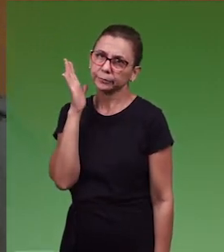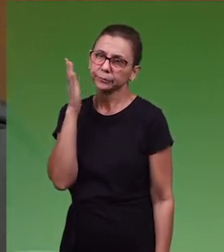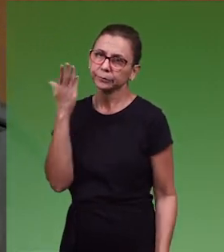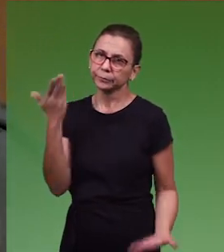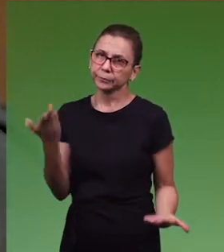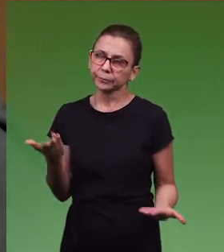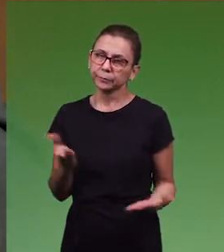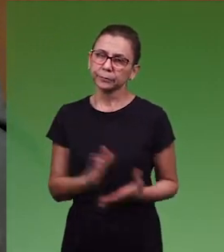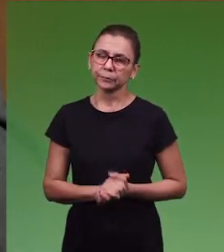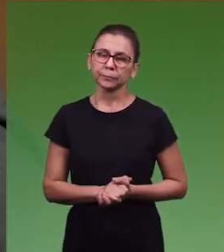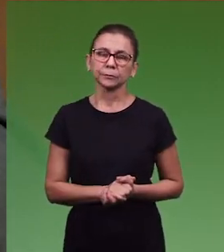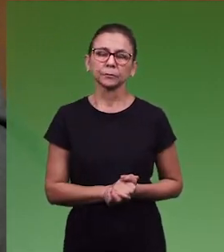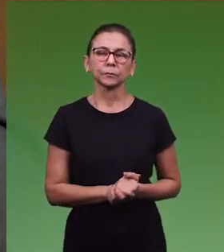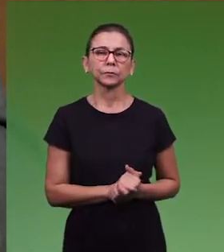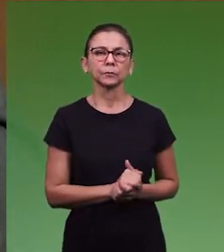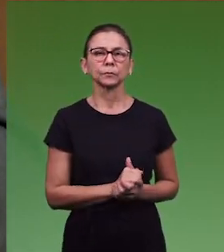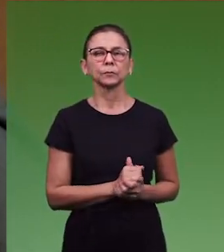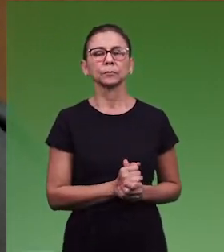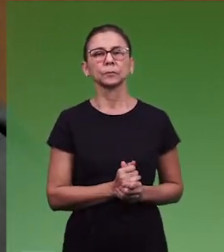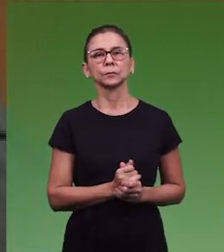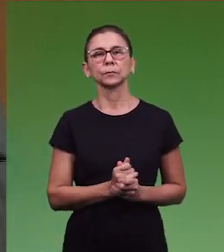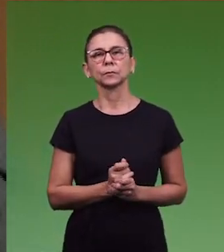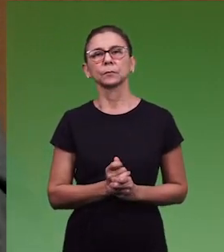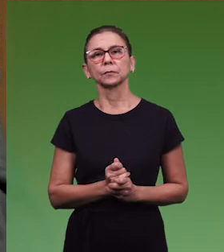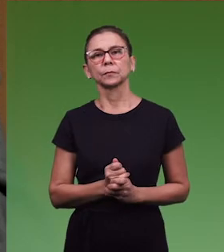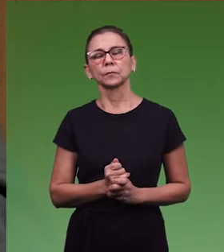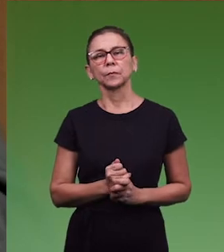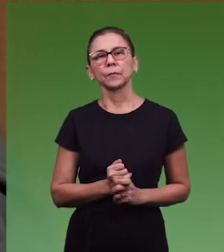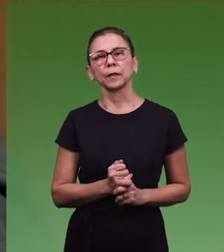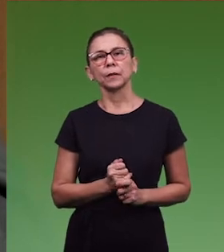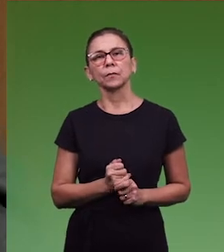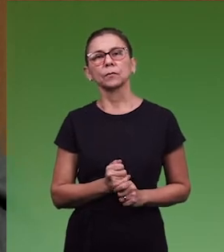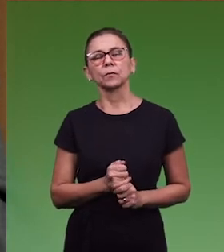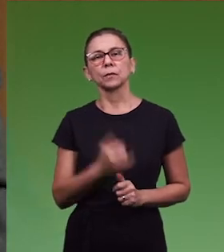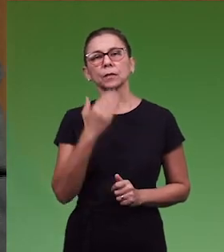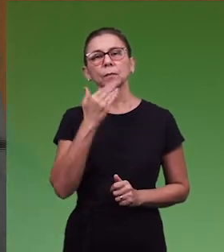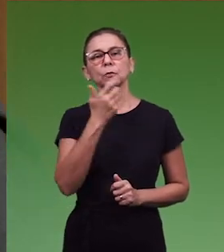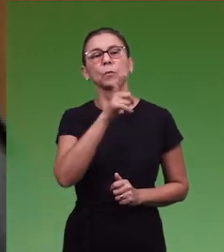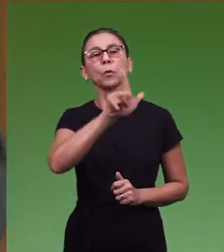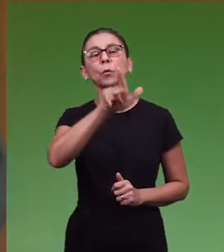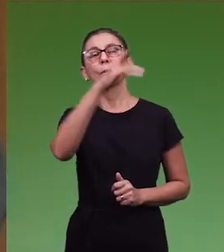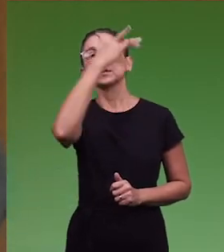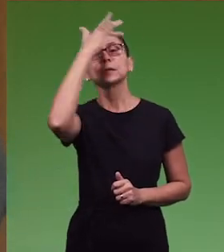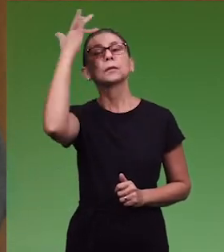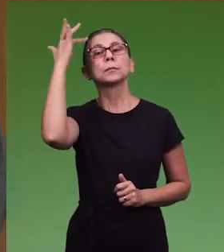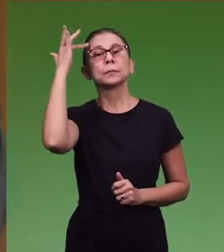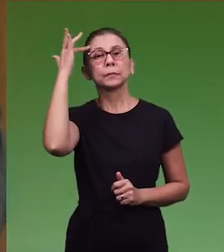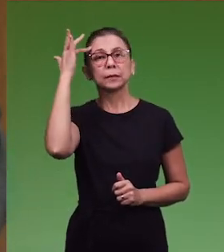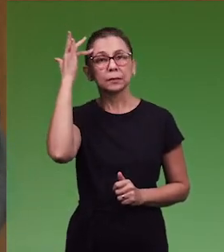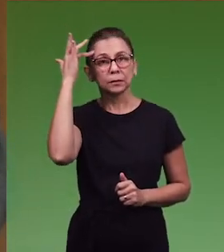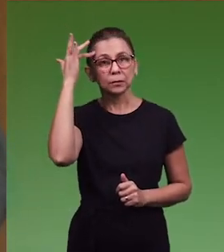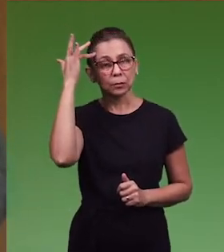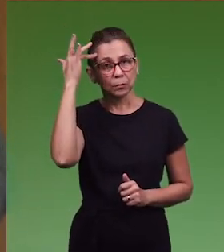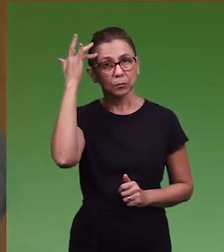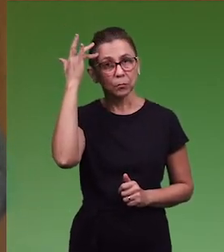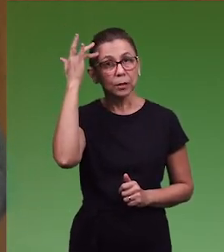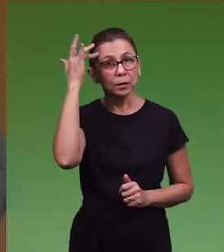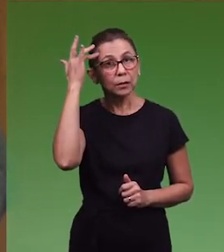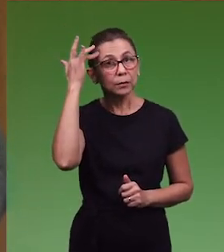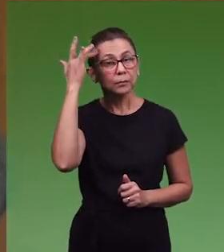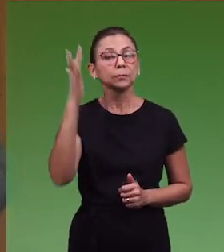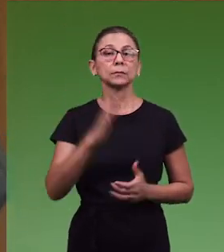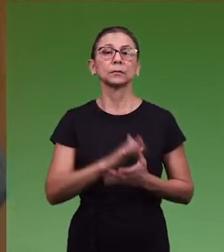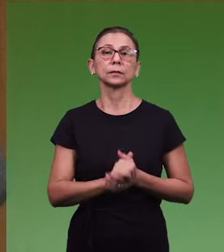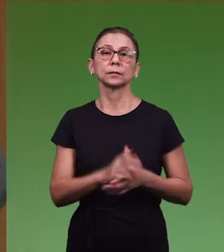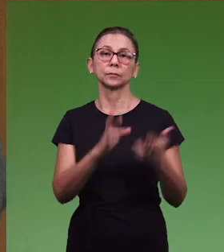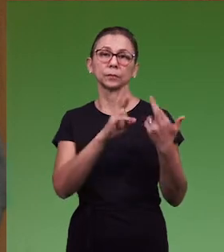preparado para aquele dia e então ele vai começar a fazer as anotações. E na hora que for selecionar os